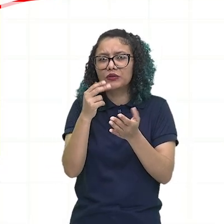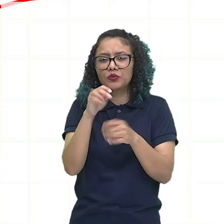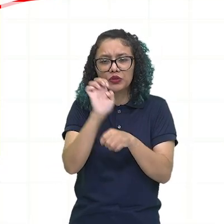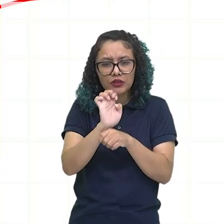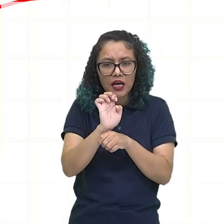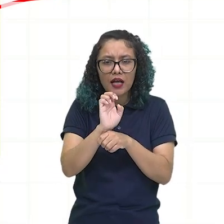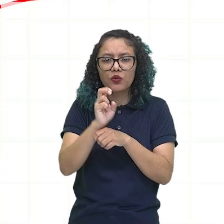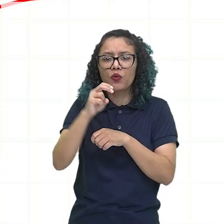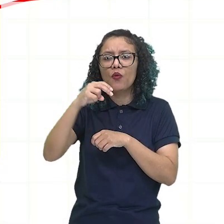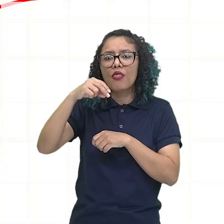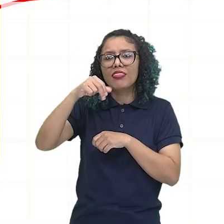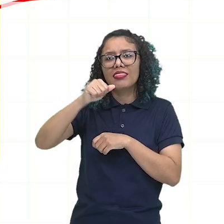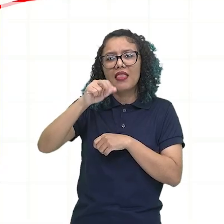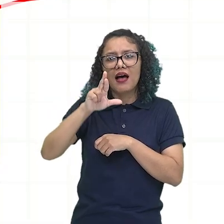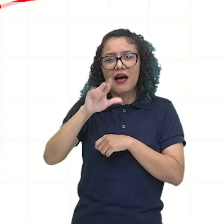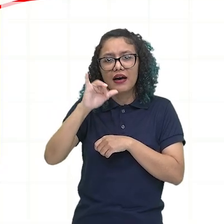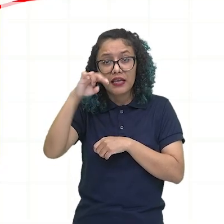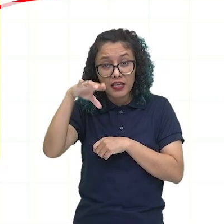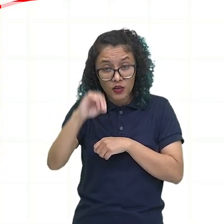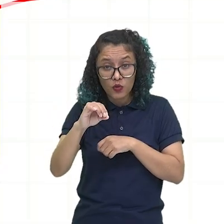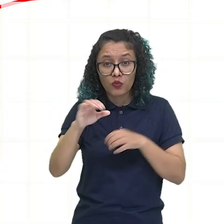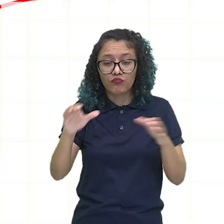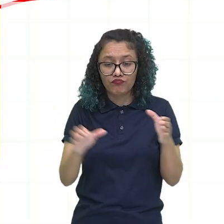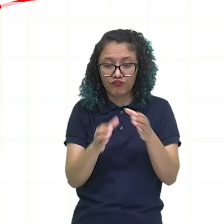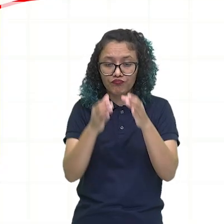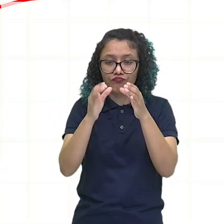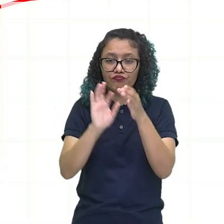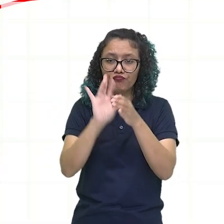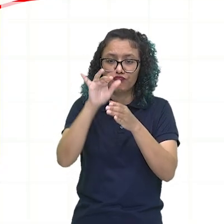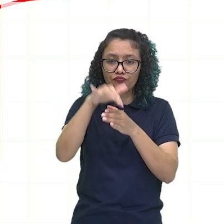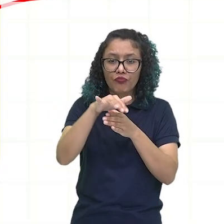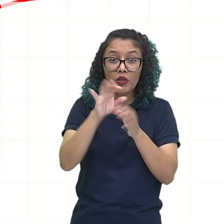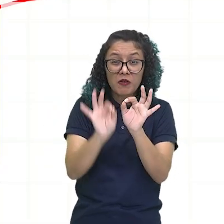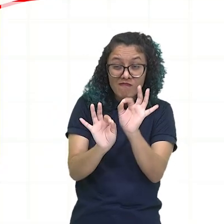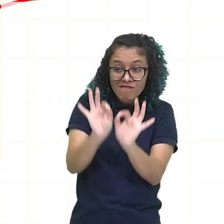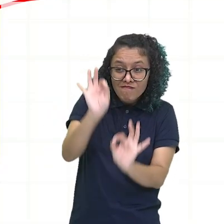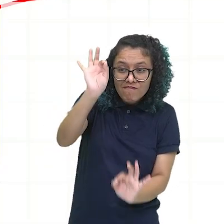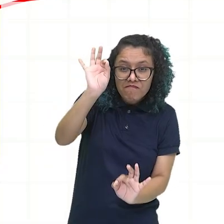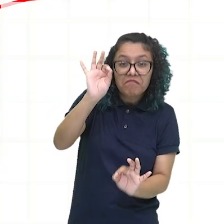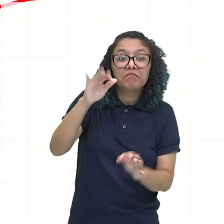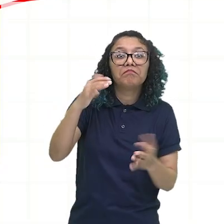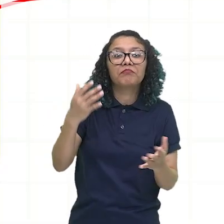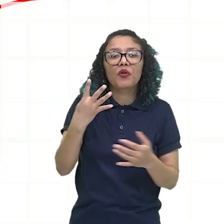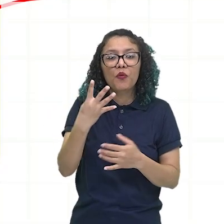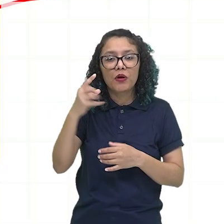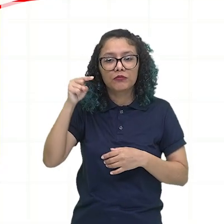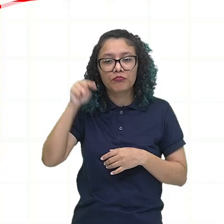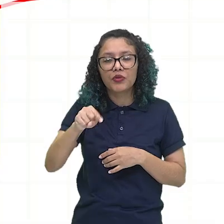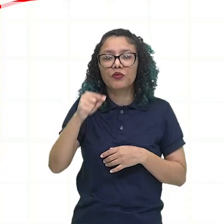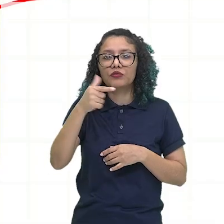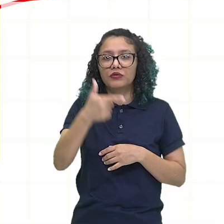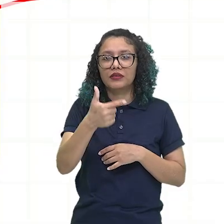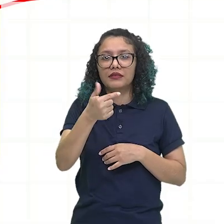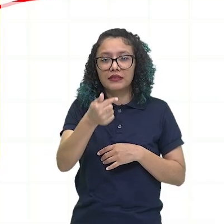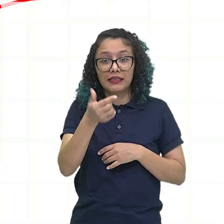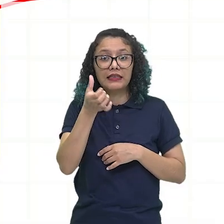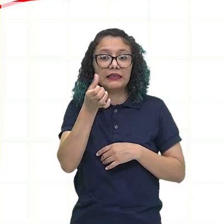de Nariño. O vulcão, ele atinge, olha só o tamanho dele,